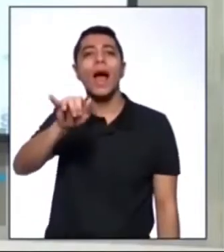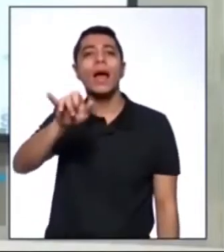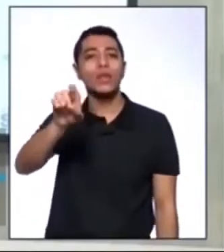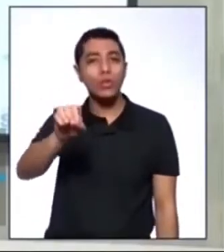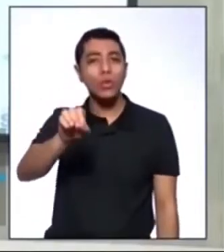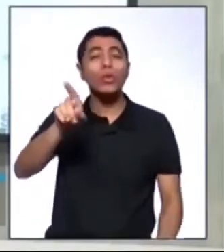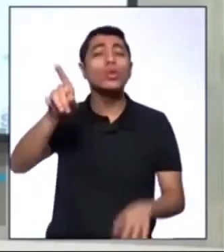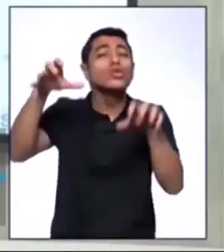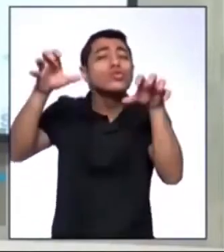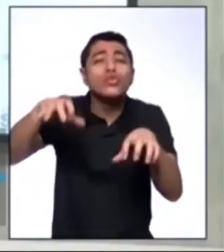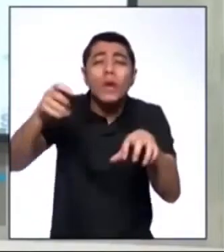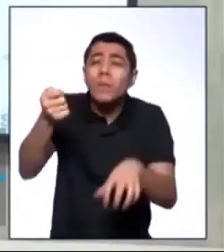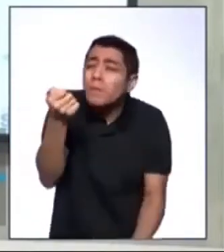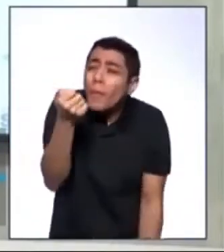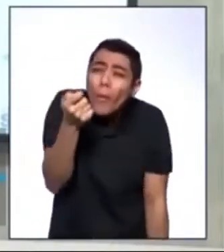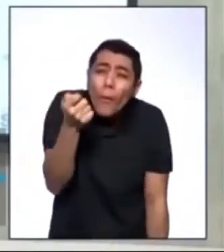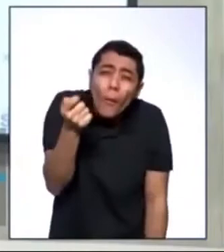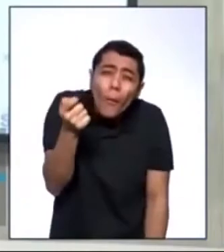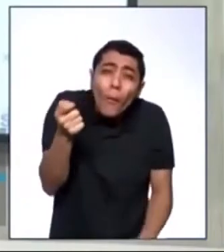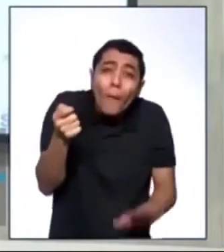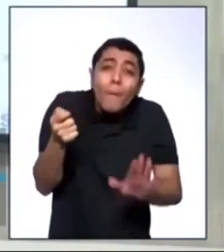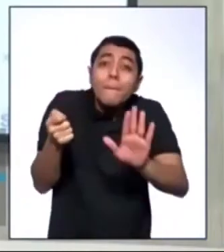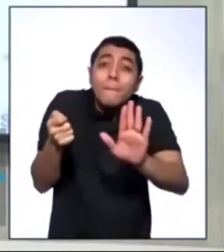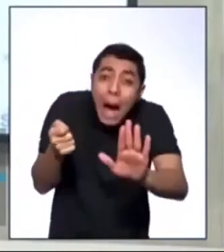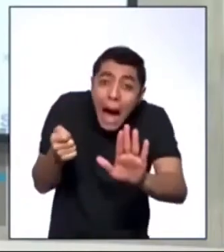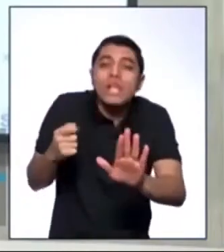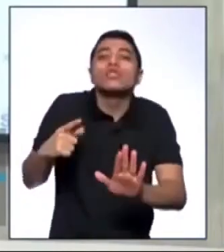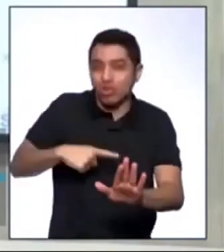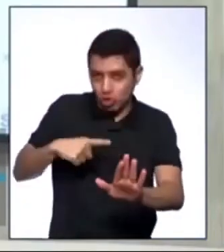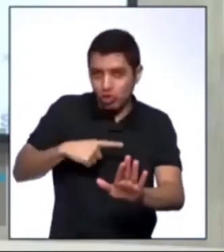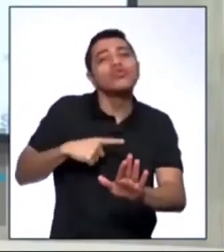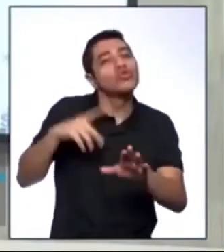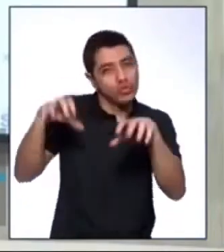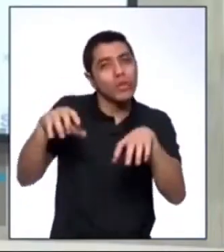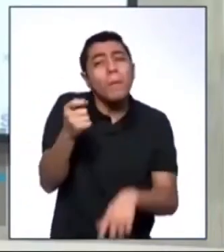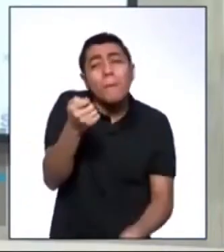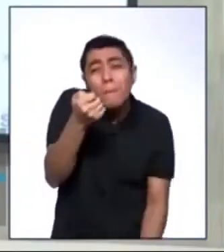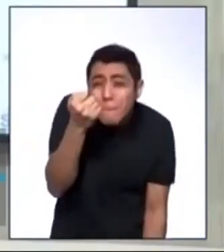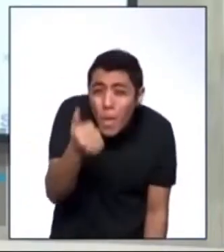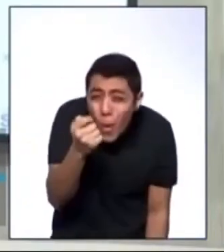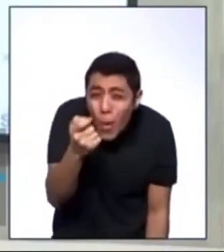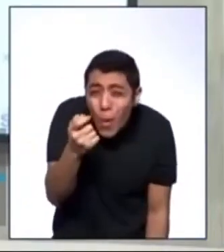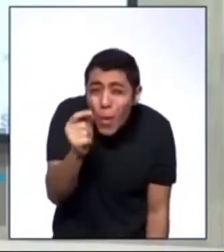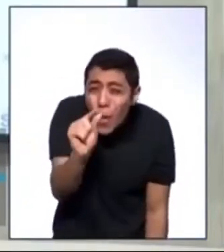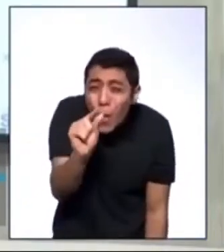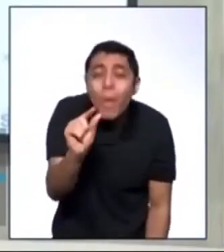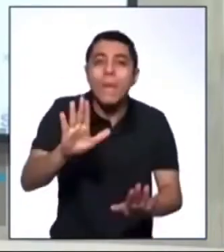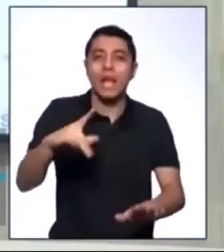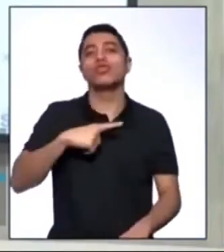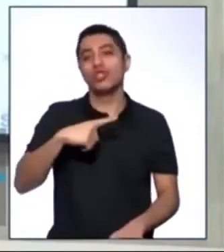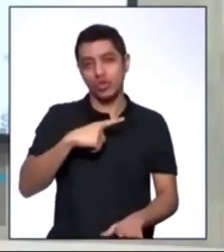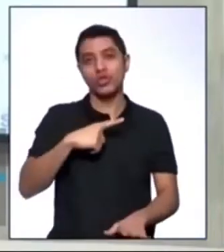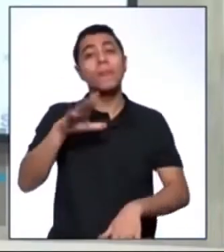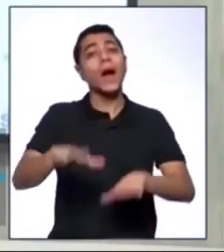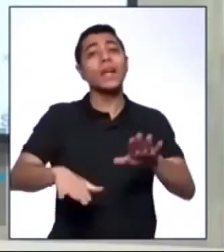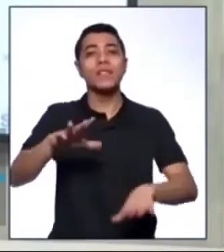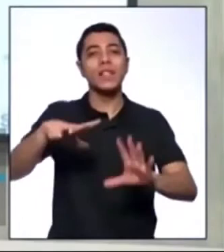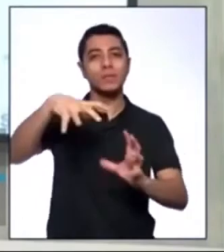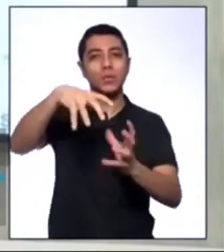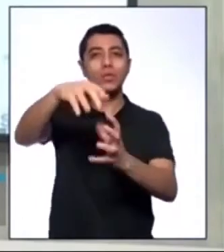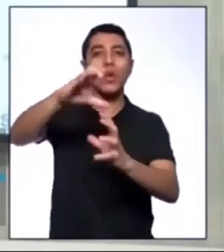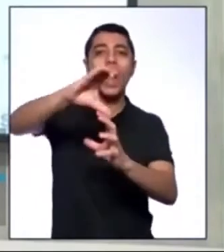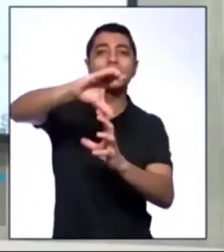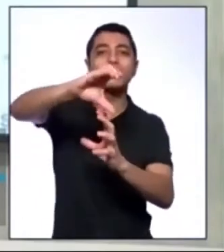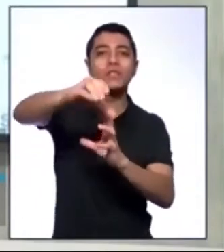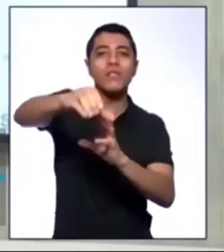dia em que você estiver visitando o sertão nordestino, esteja chovendo. A condição atmosférica naquele momento é de tempo